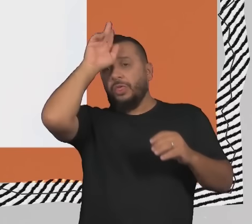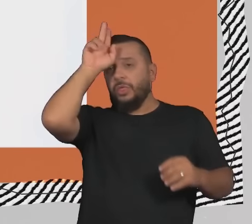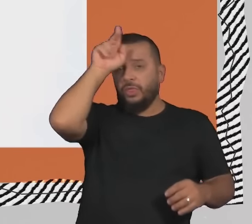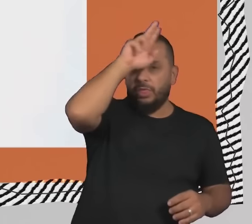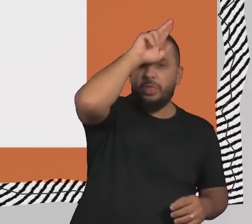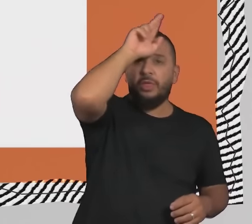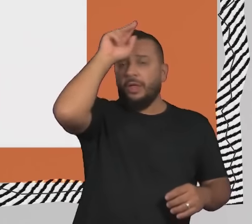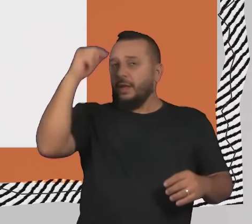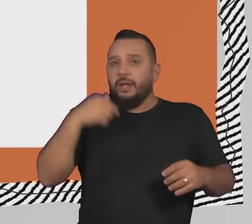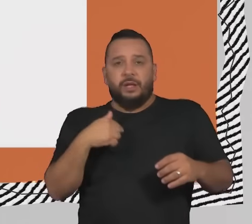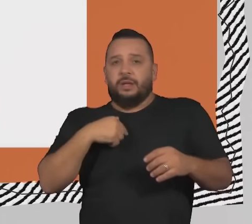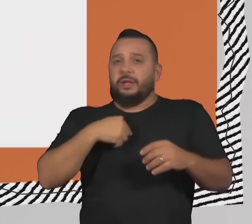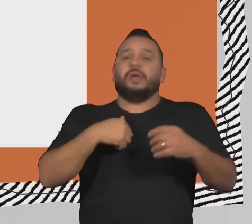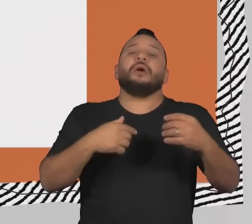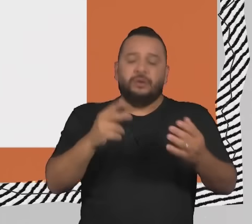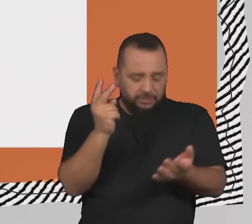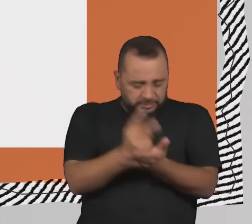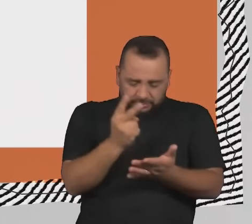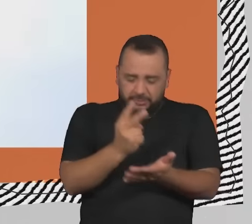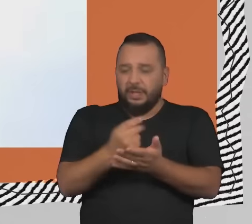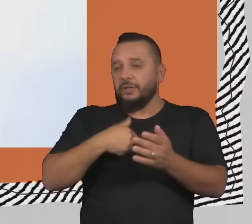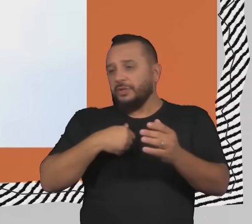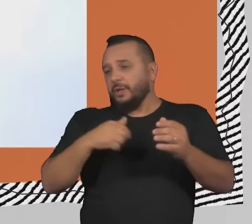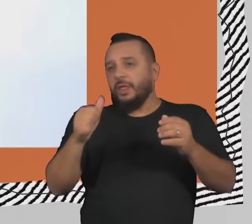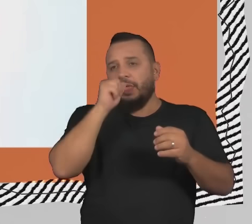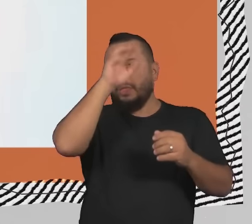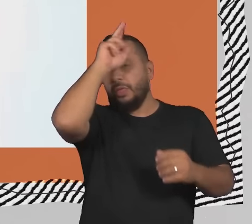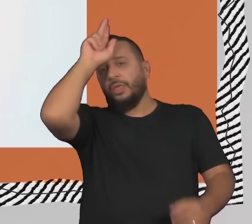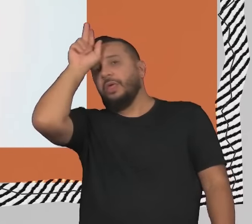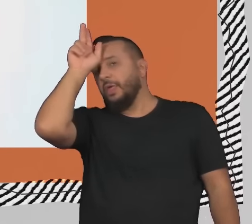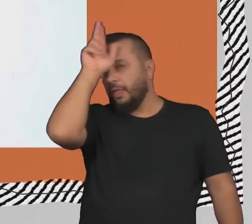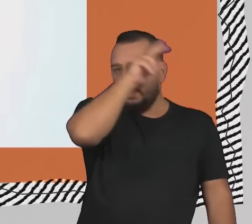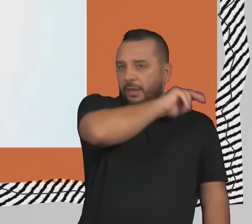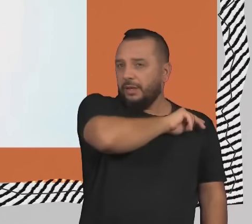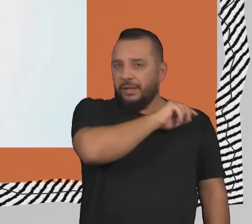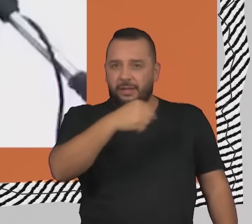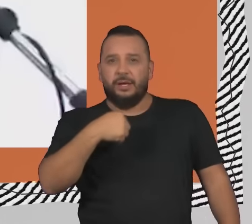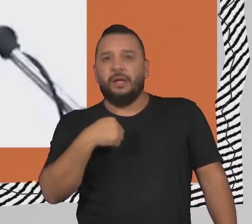Eu tô sempre dopado. Eu tô sempre